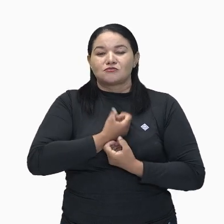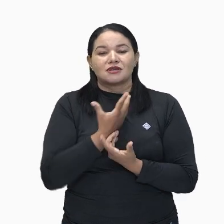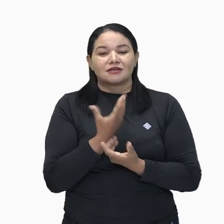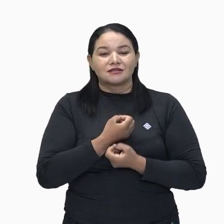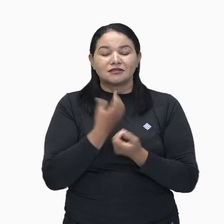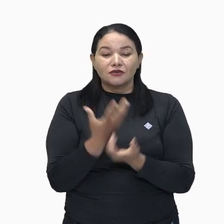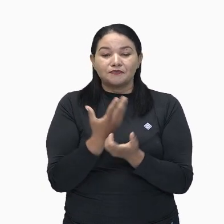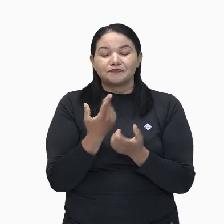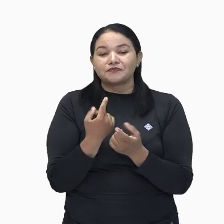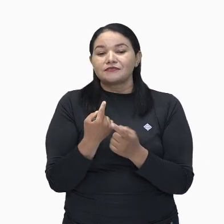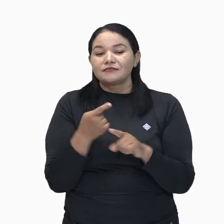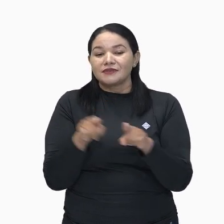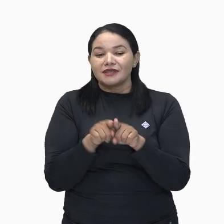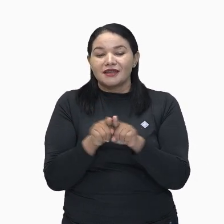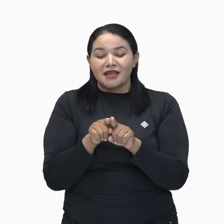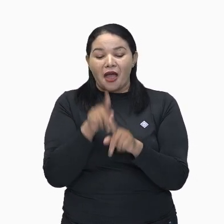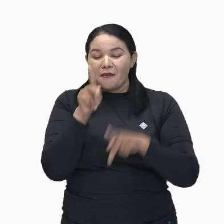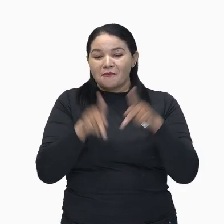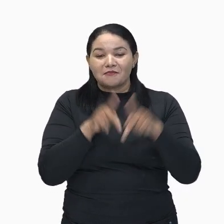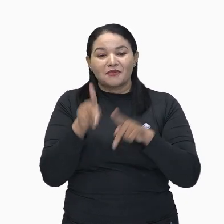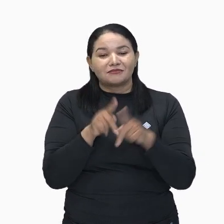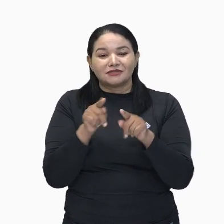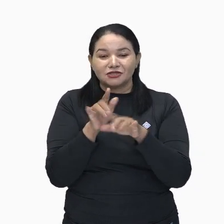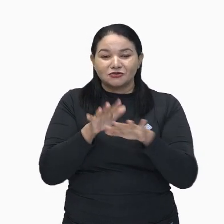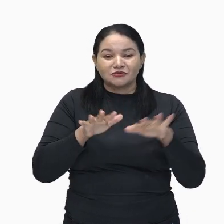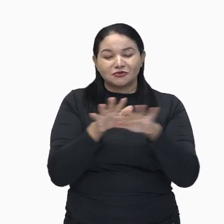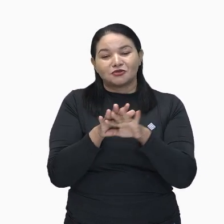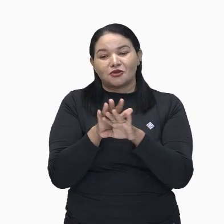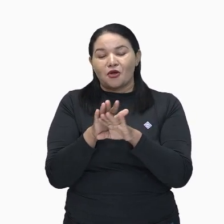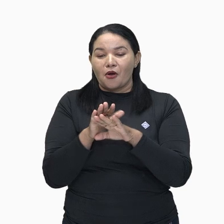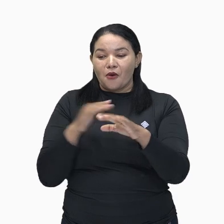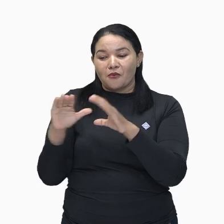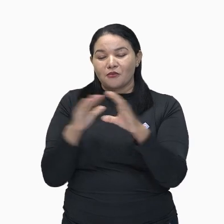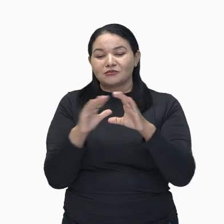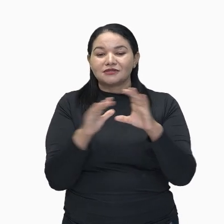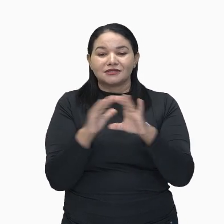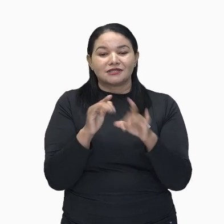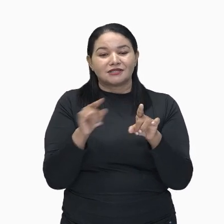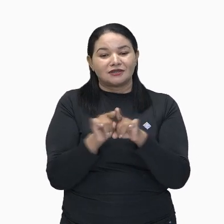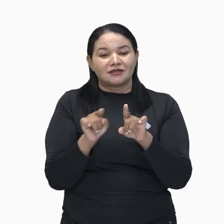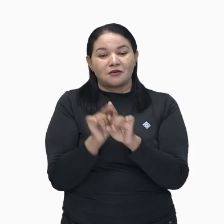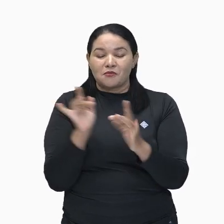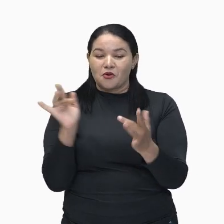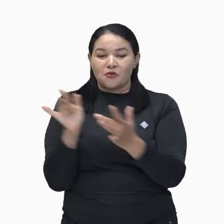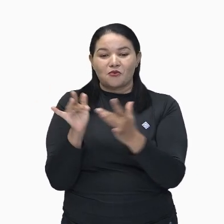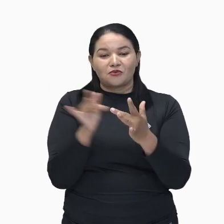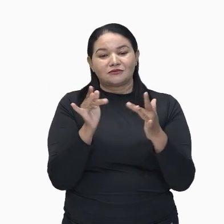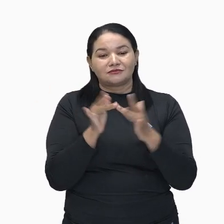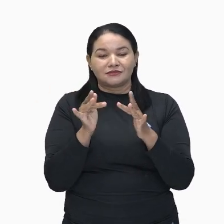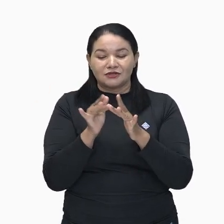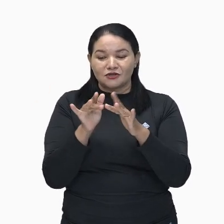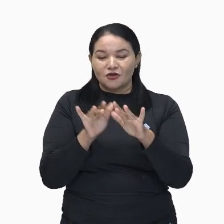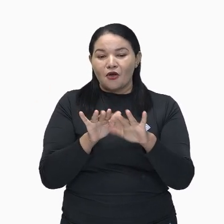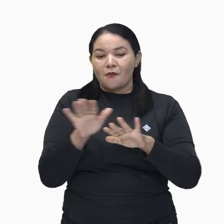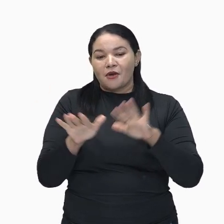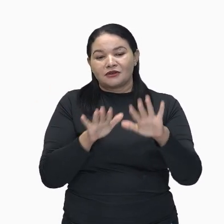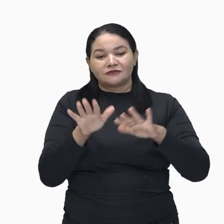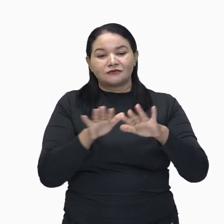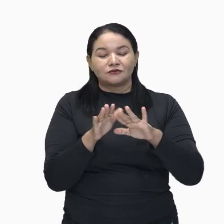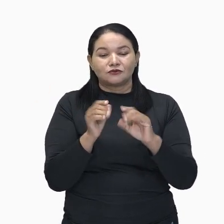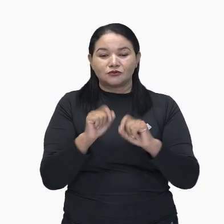em virtude da popularização dos meios de comunicação e do contato com manifestações